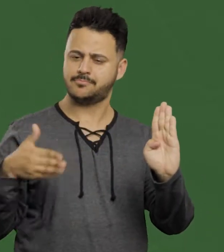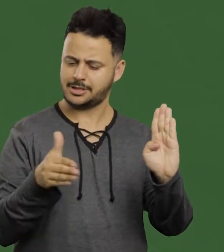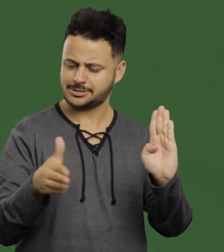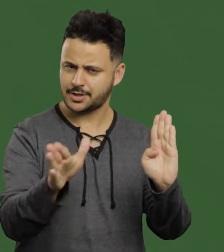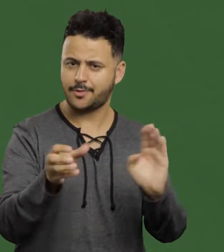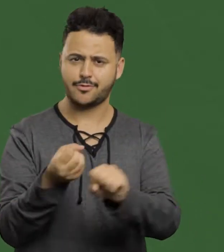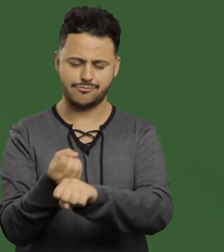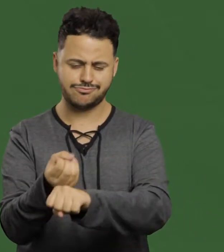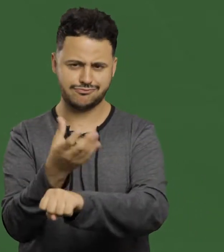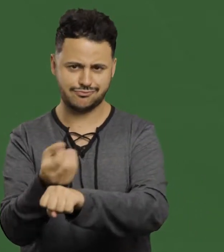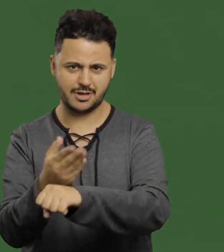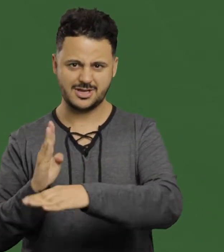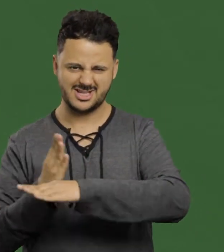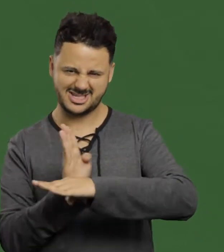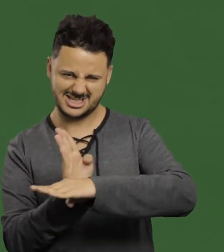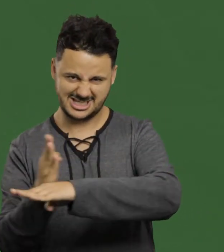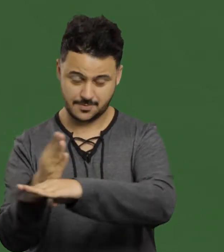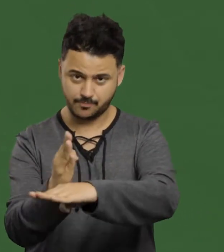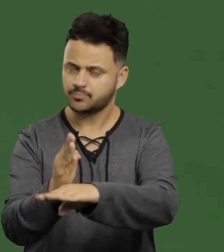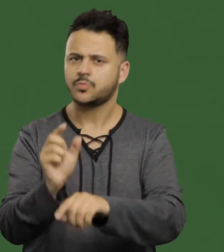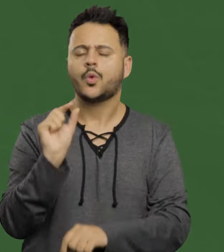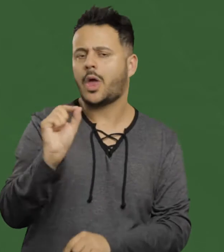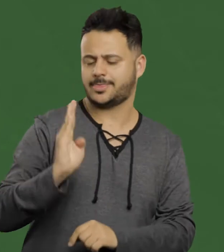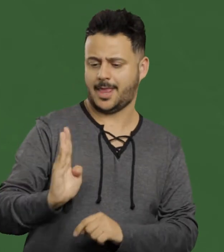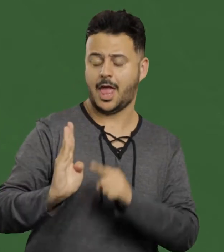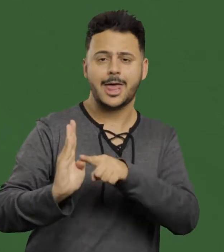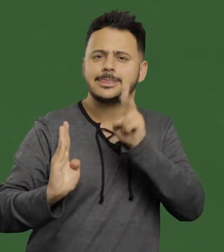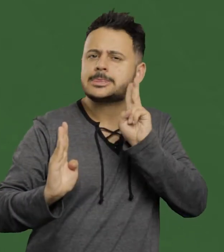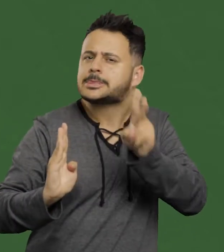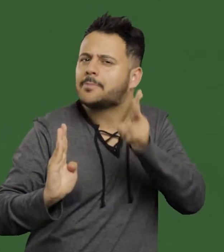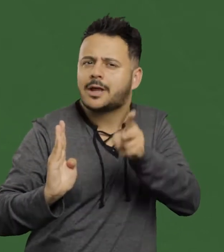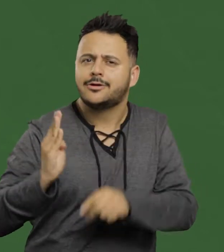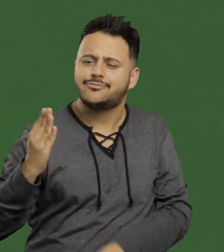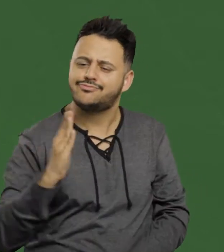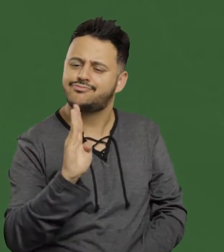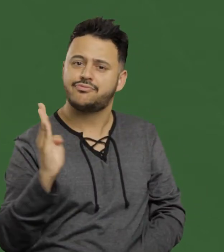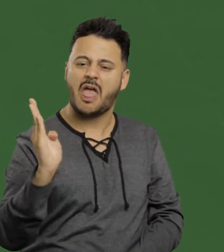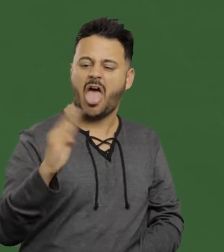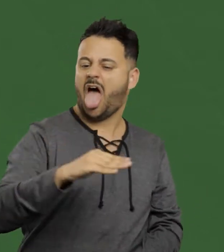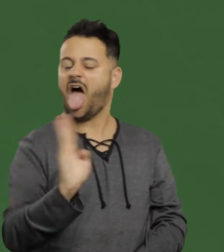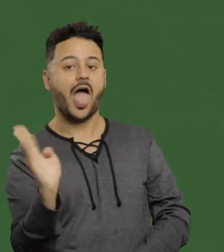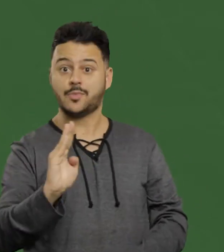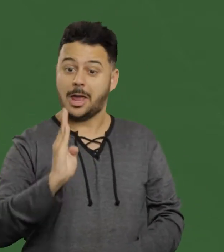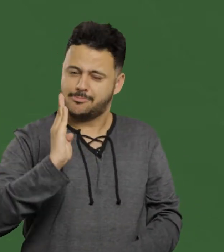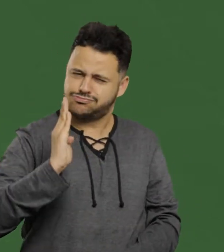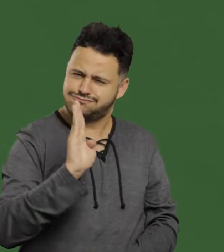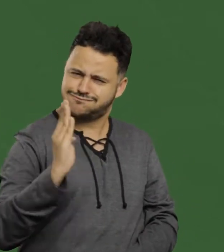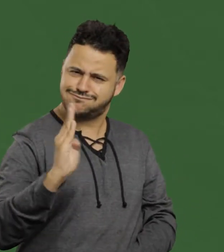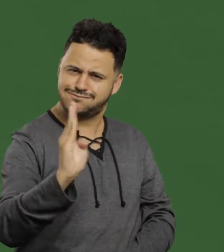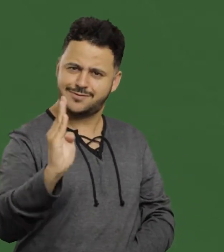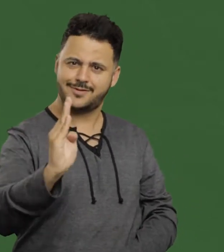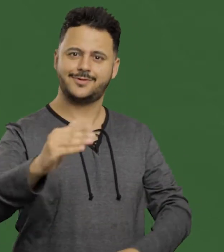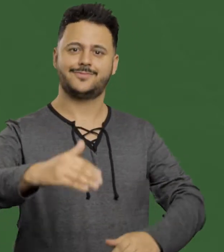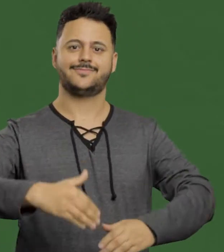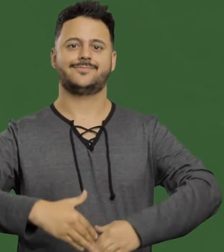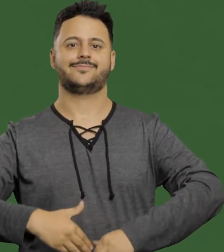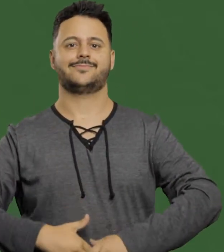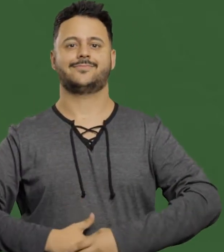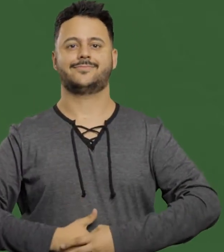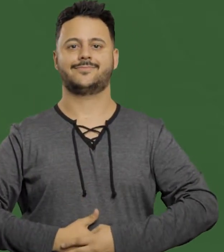de peixes, baleias e tubarões que são usadas para se locomover e dar equilíbrio na água.